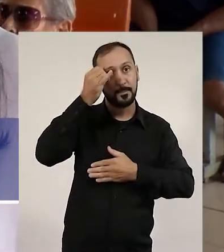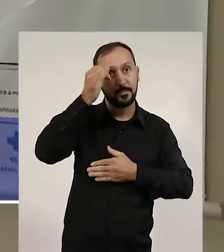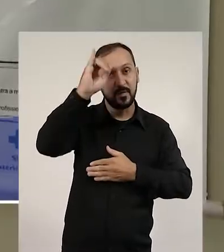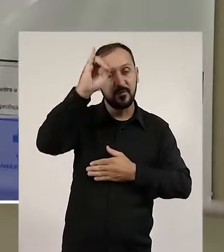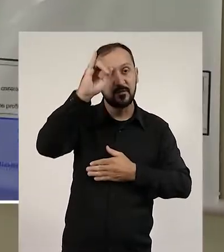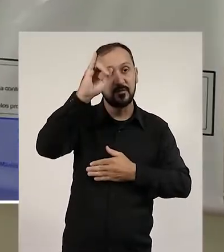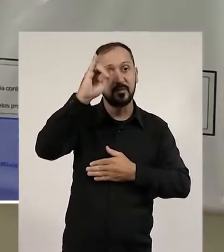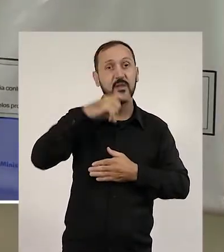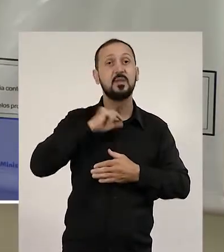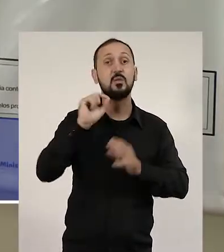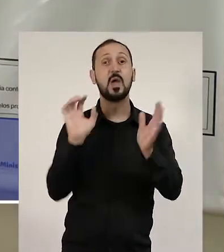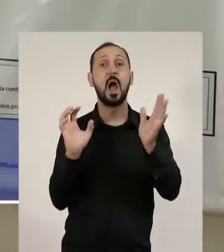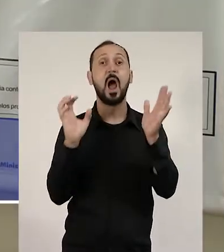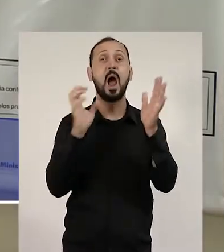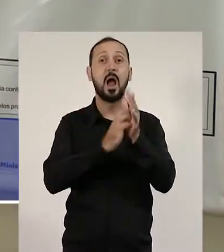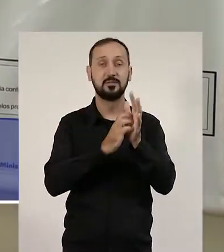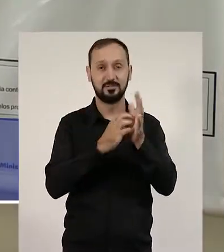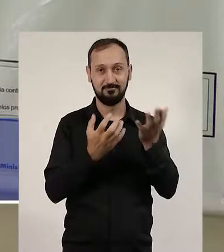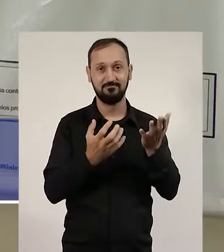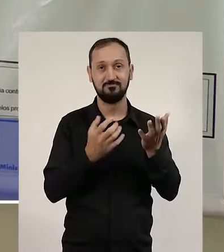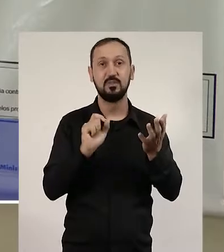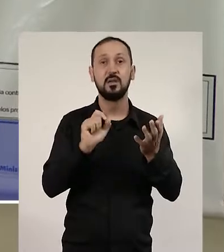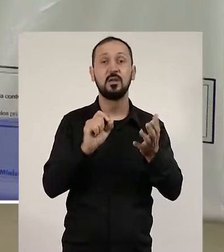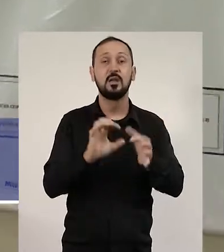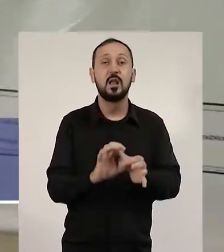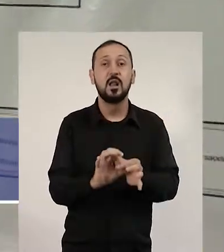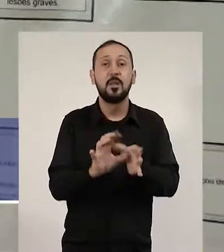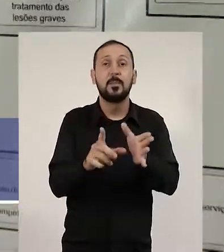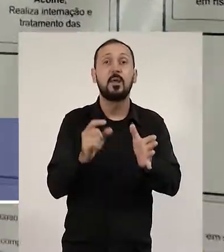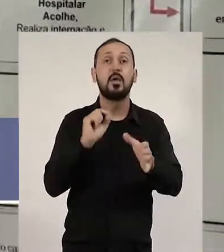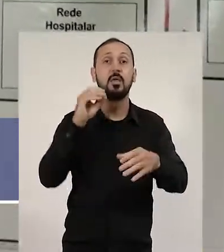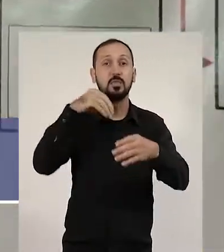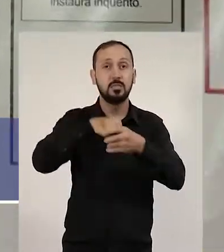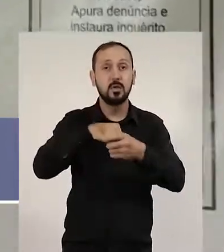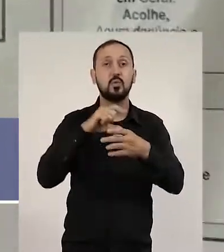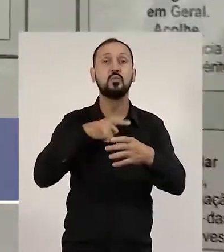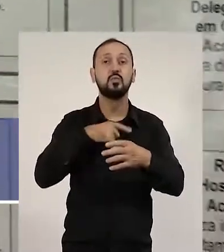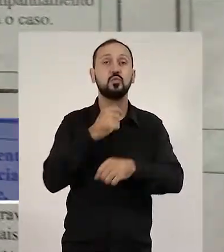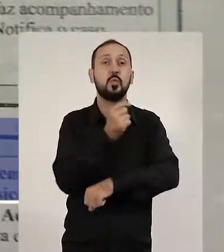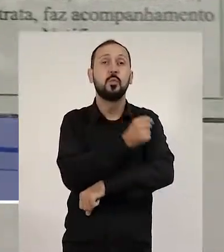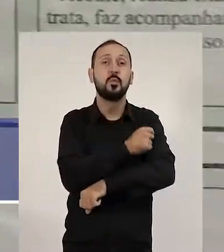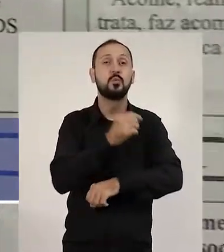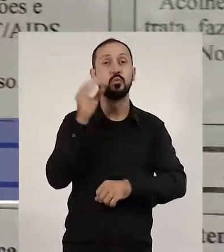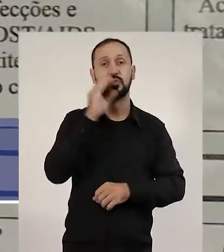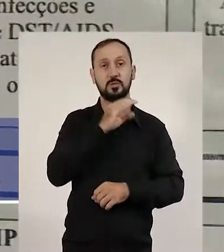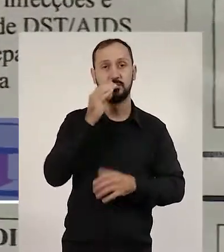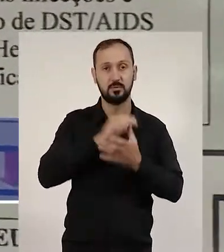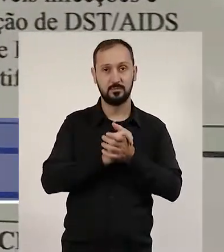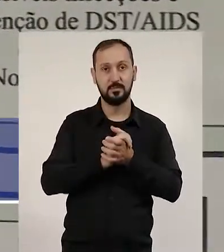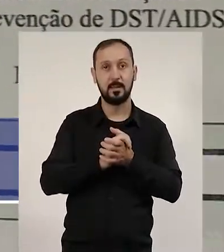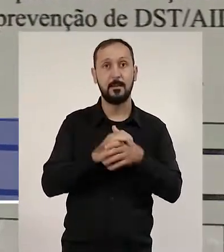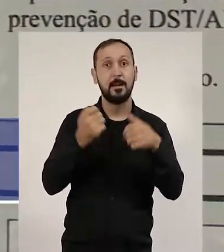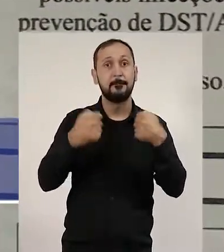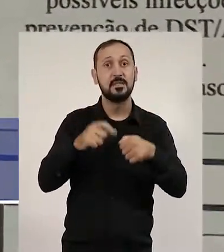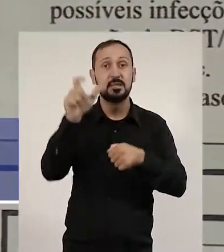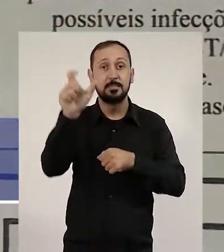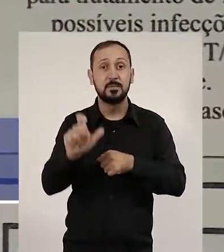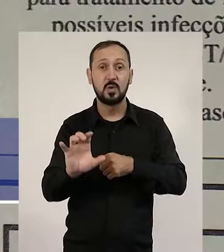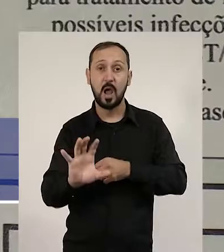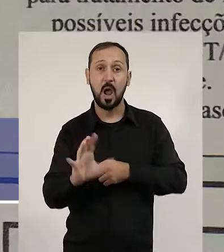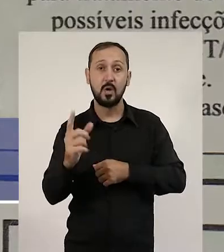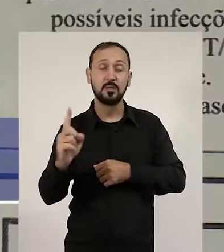AIDS e que são ofertados nos postos de saúde 24 horas. E o paciente